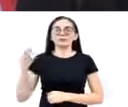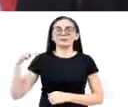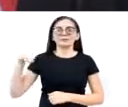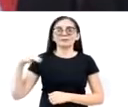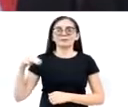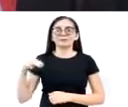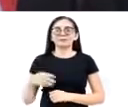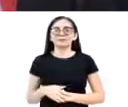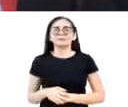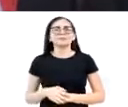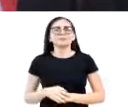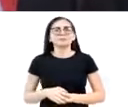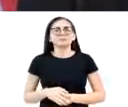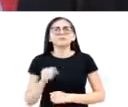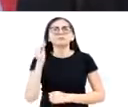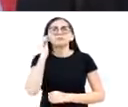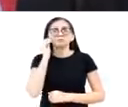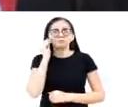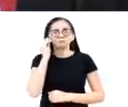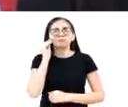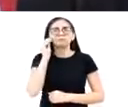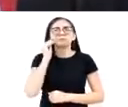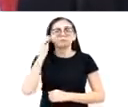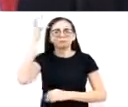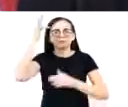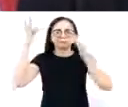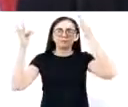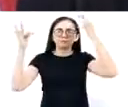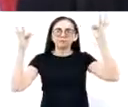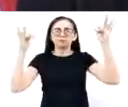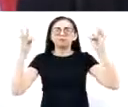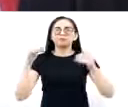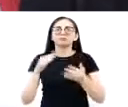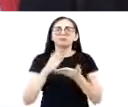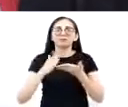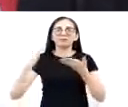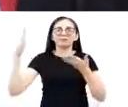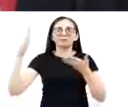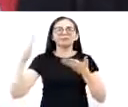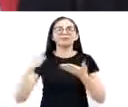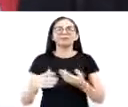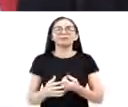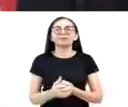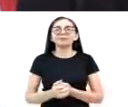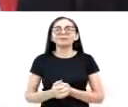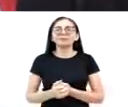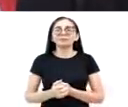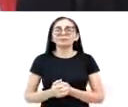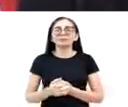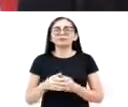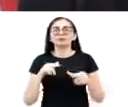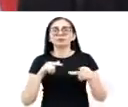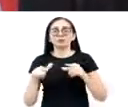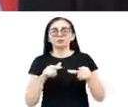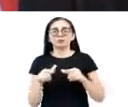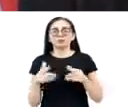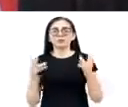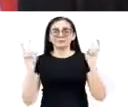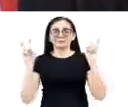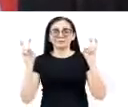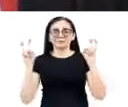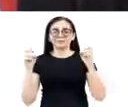Maranhão. Tem larga experiência na área de filosofia, com ênfase em filosofia contemporânea,